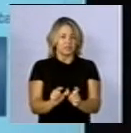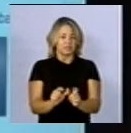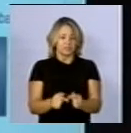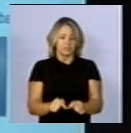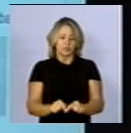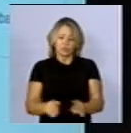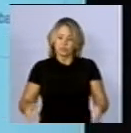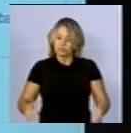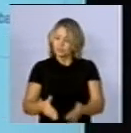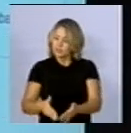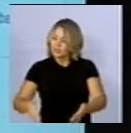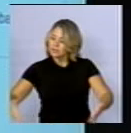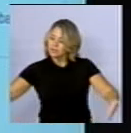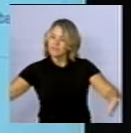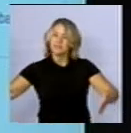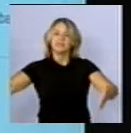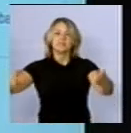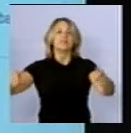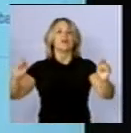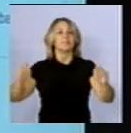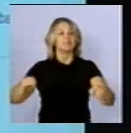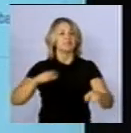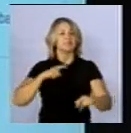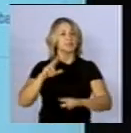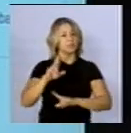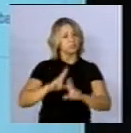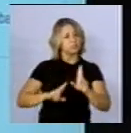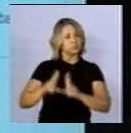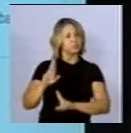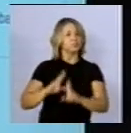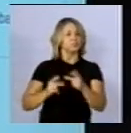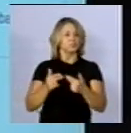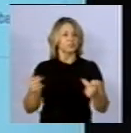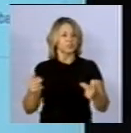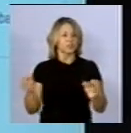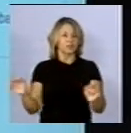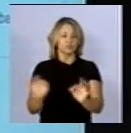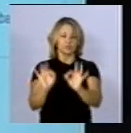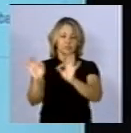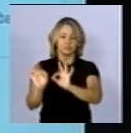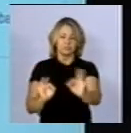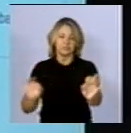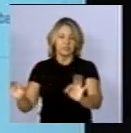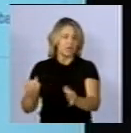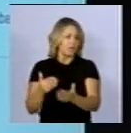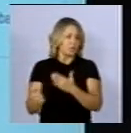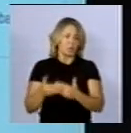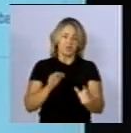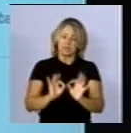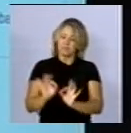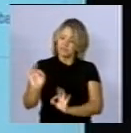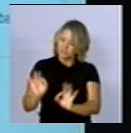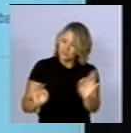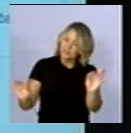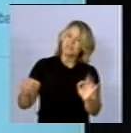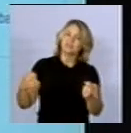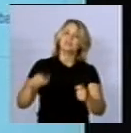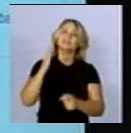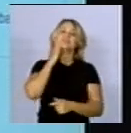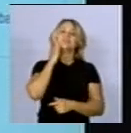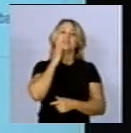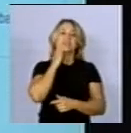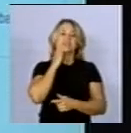limites torna necessário a adoção de medidas de mitigação e Qualquer que seja a medida Você pode ter desde um impacto